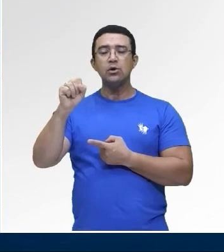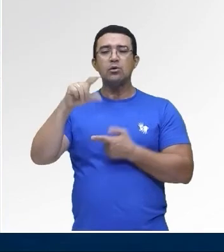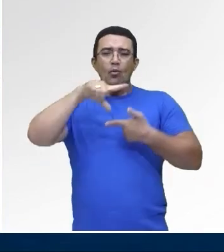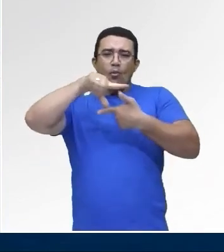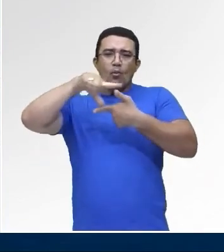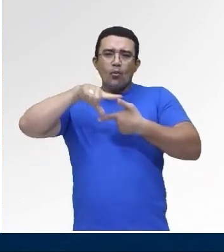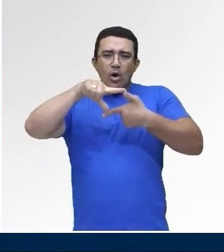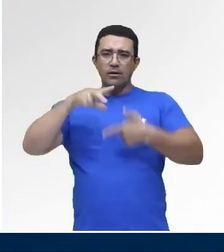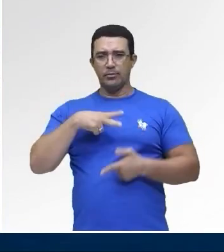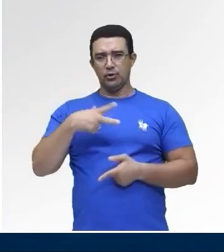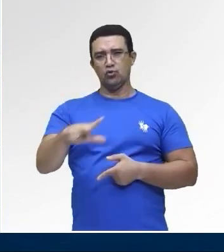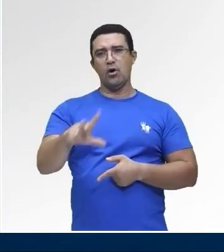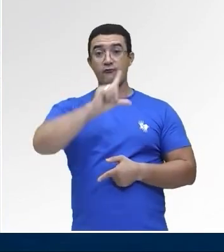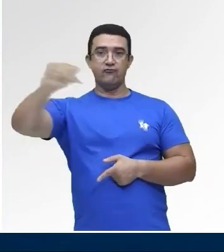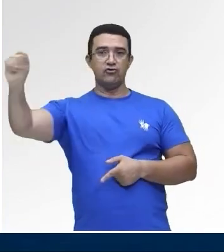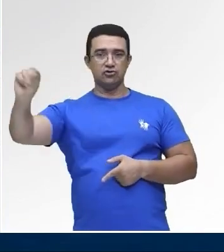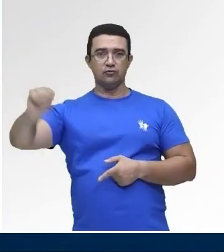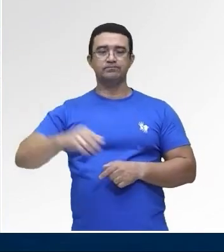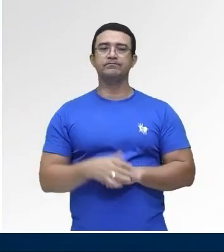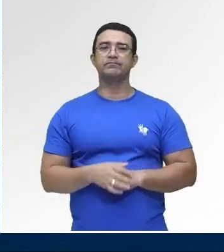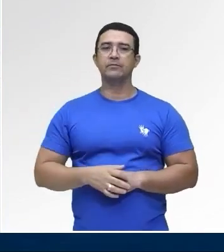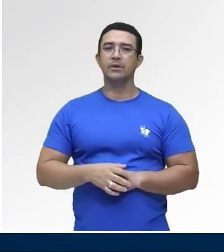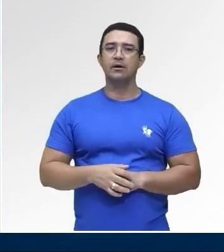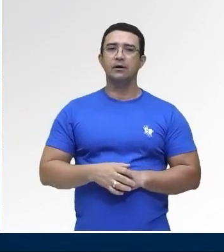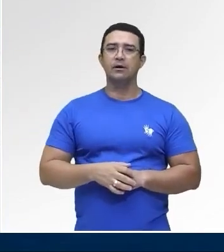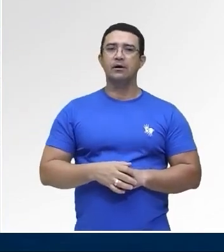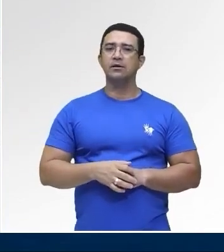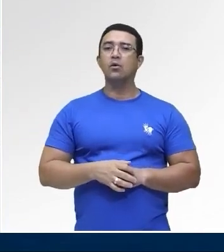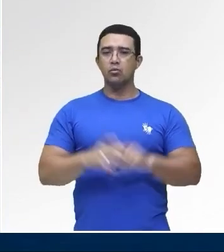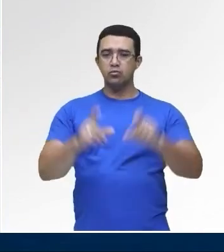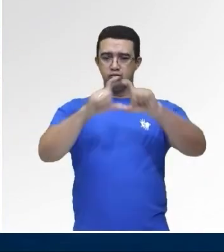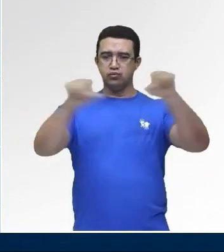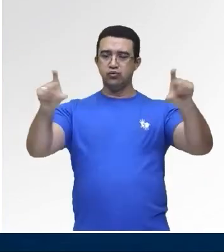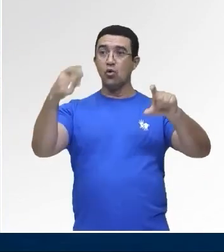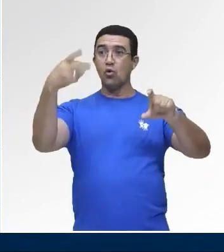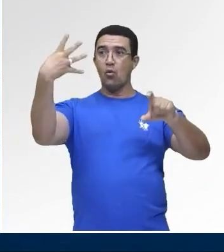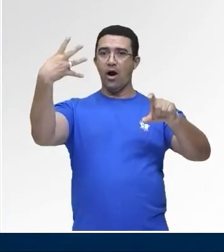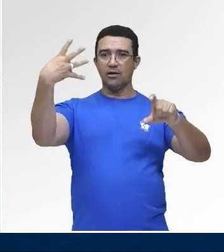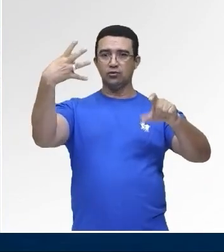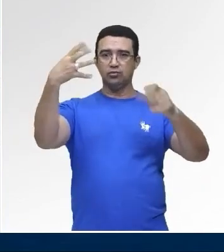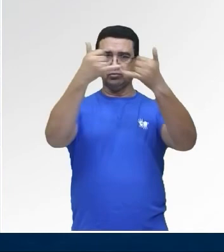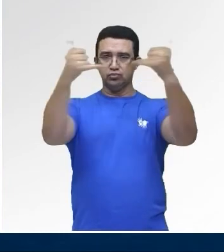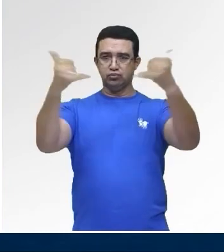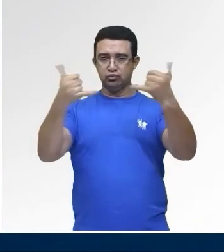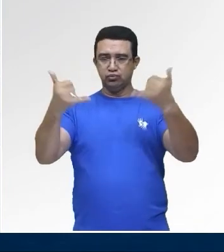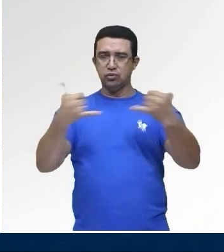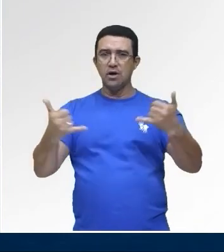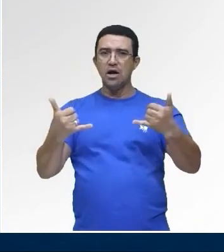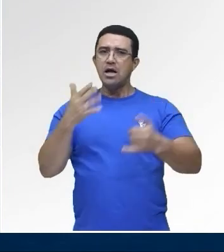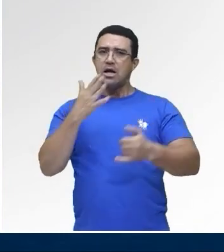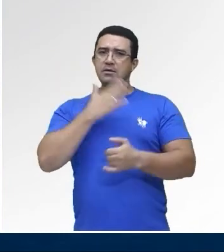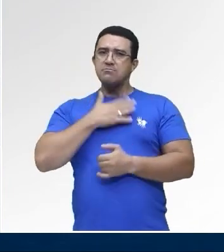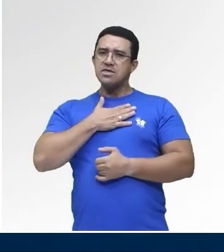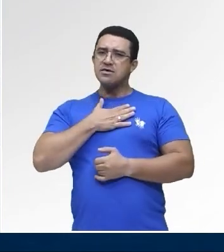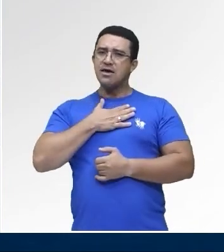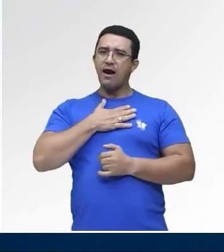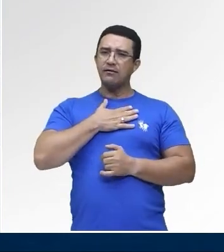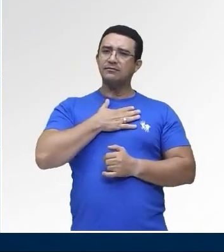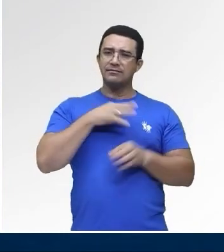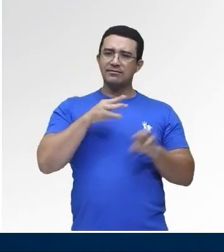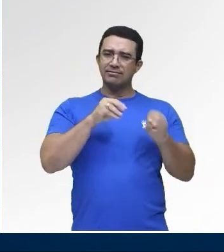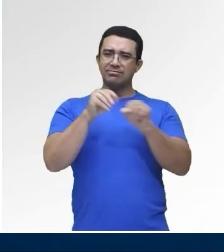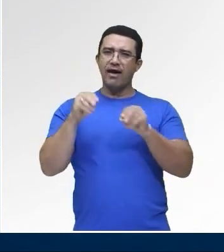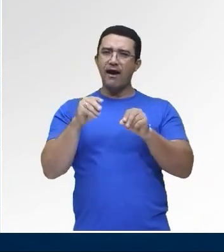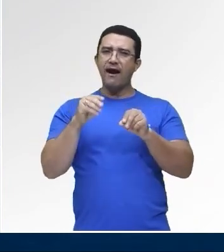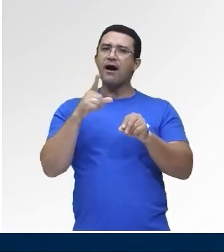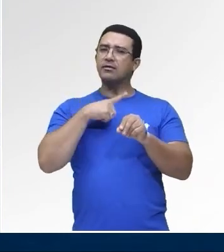palmeiras. Ou seja, a quem estava se referindo essa terra? Ao Brasil. Palmeiras, né? Ou seja, um